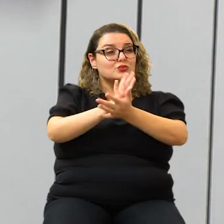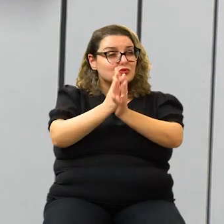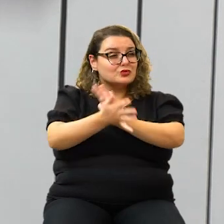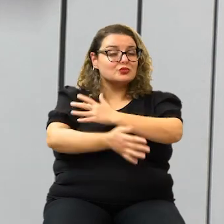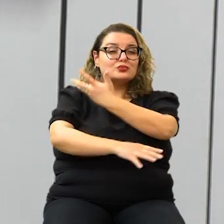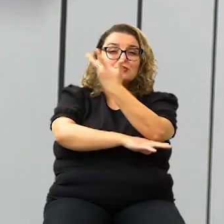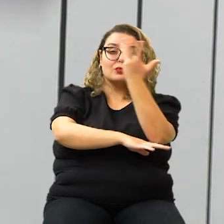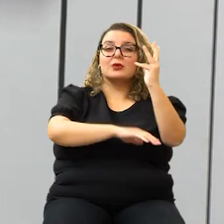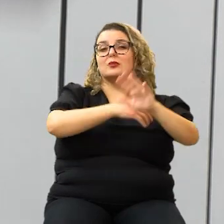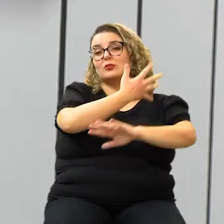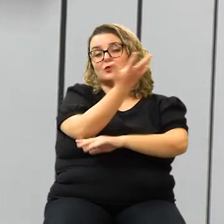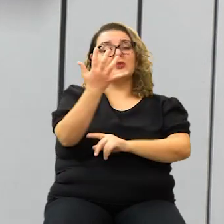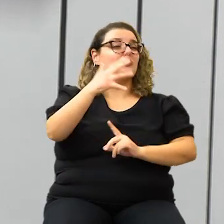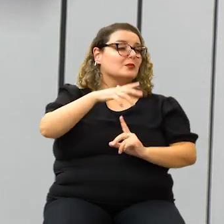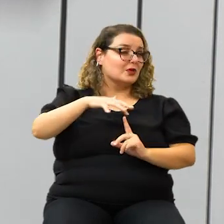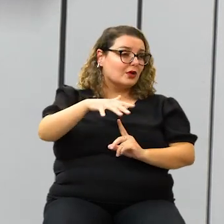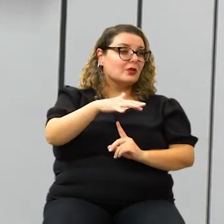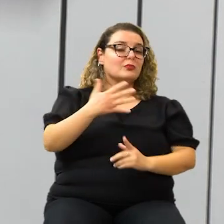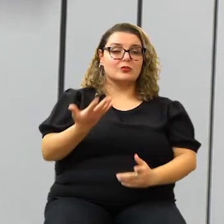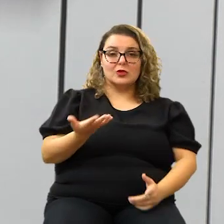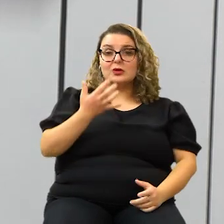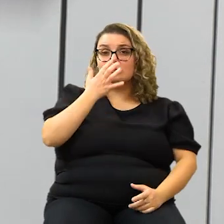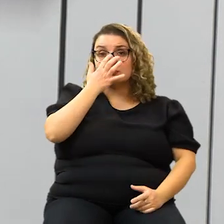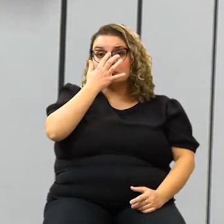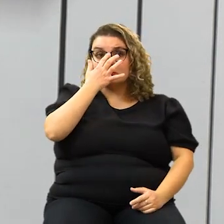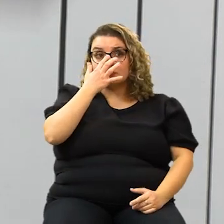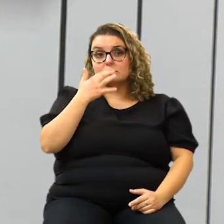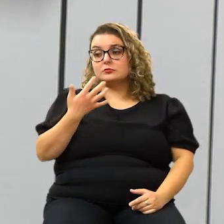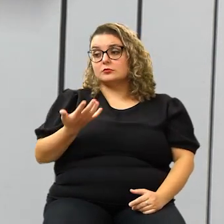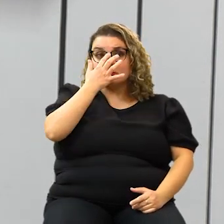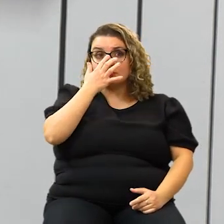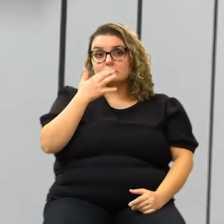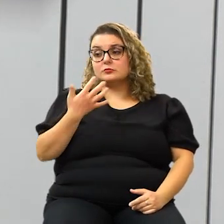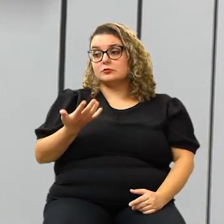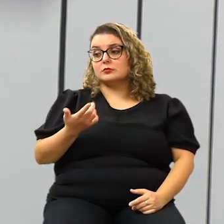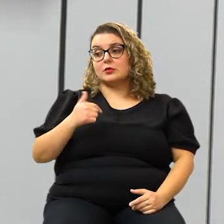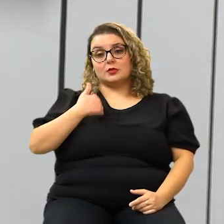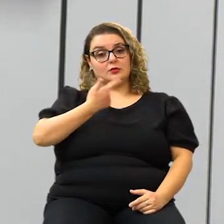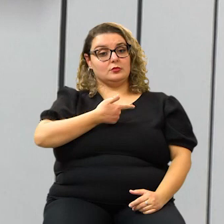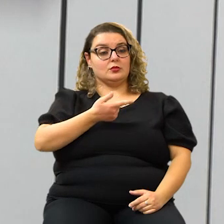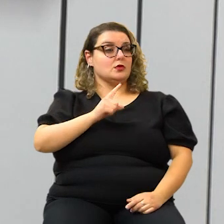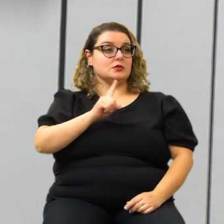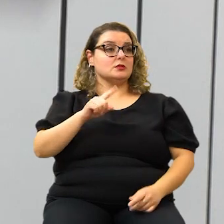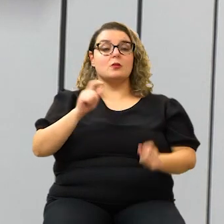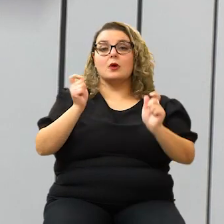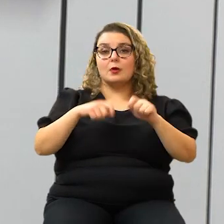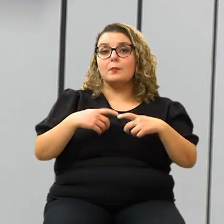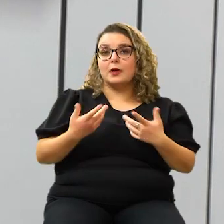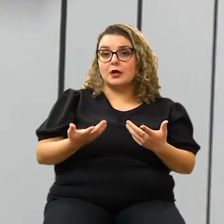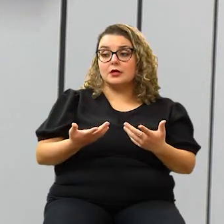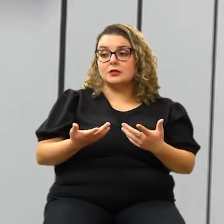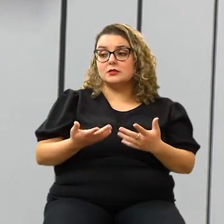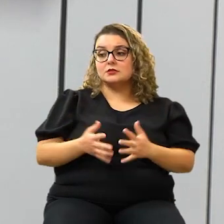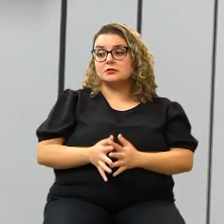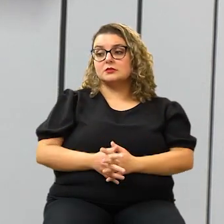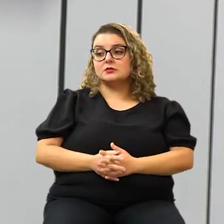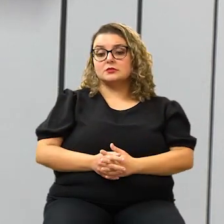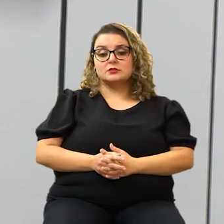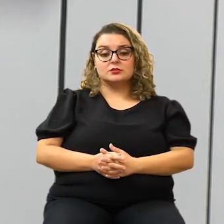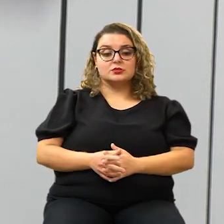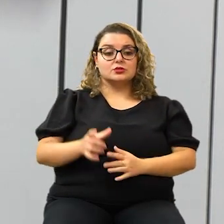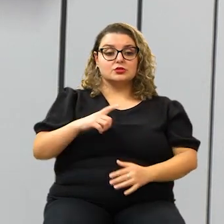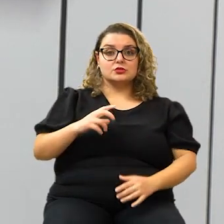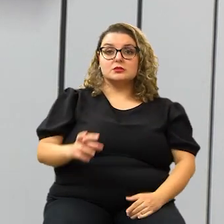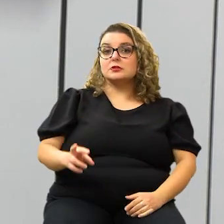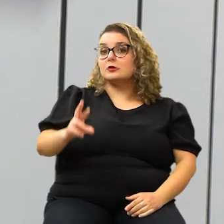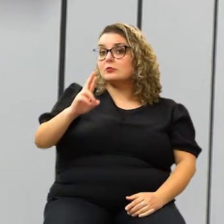ambiente de tal forma que a gente não seja capaz, né, de ter um